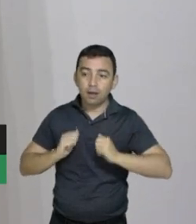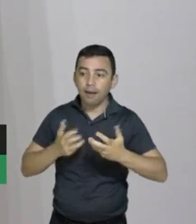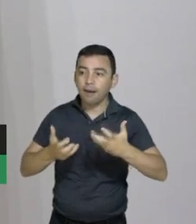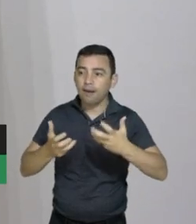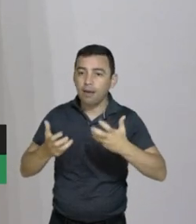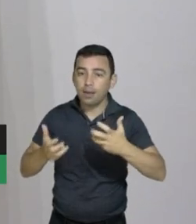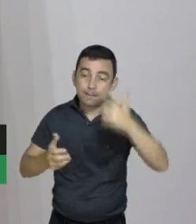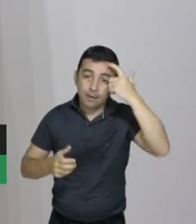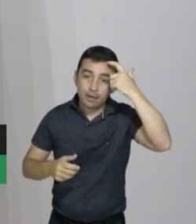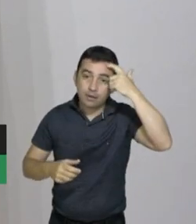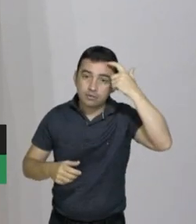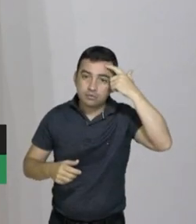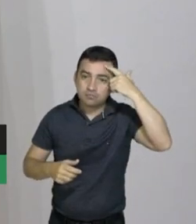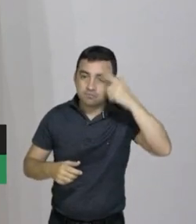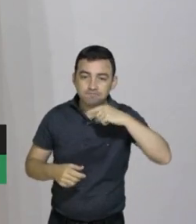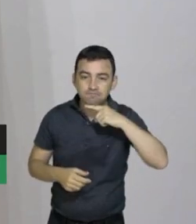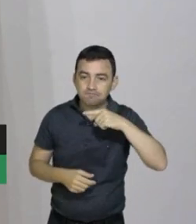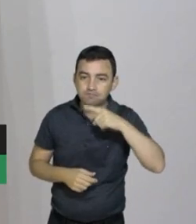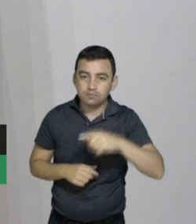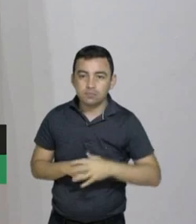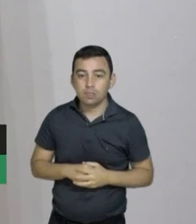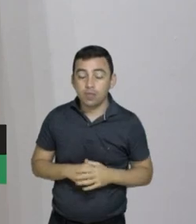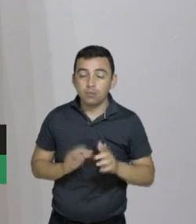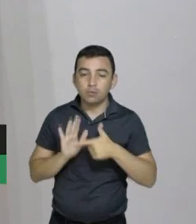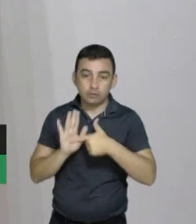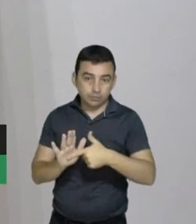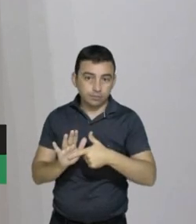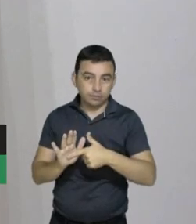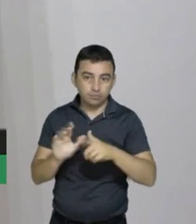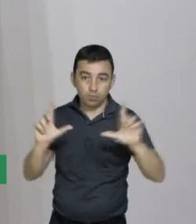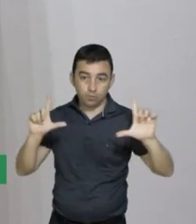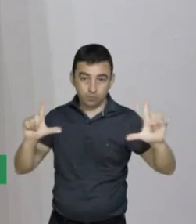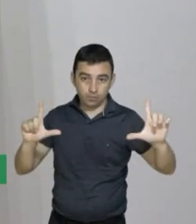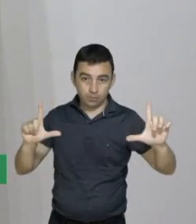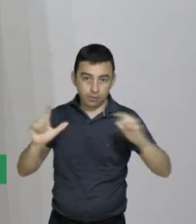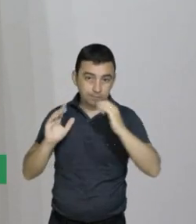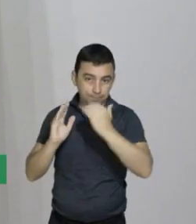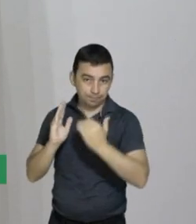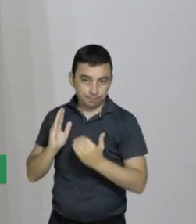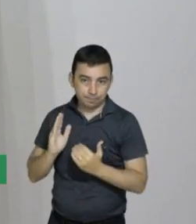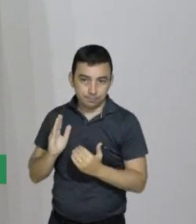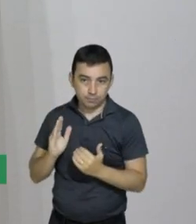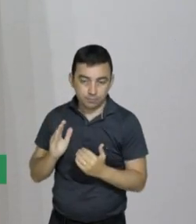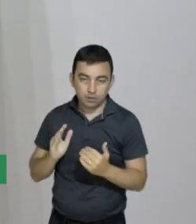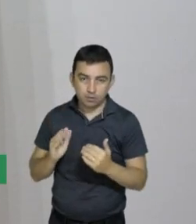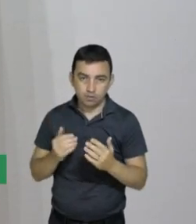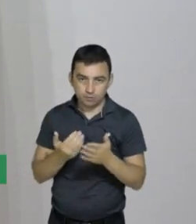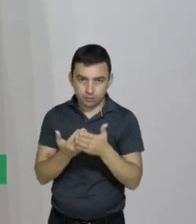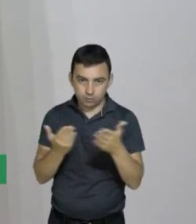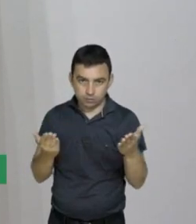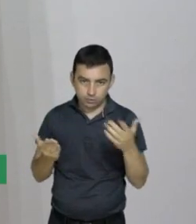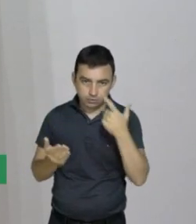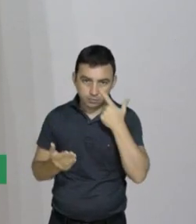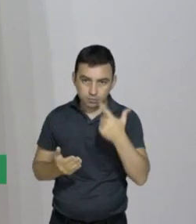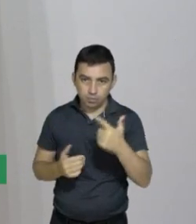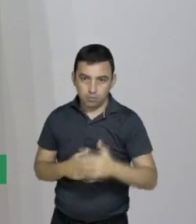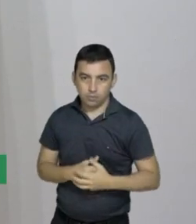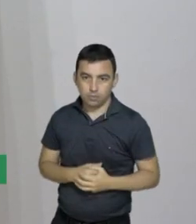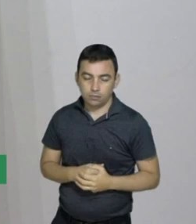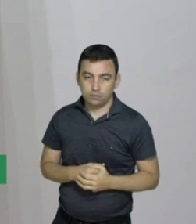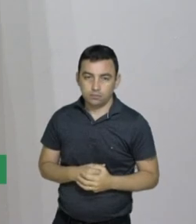apresentados eu preparei um quadro eu preparei um quadro para que você possa acompanhar mais